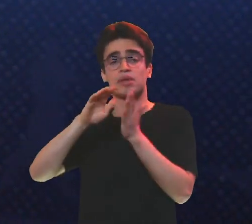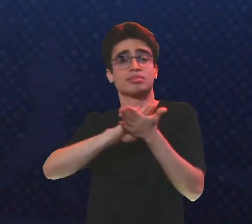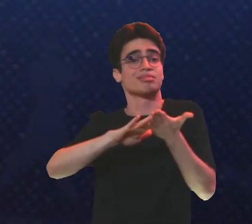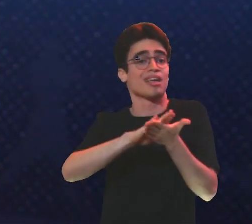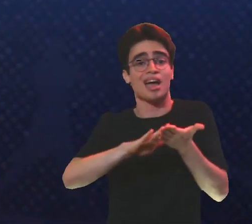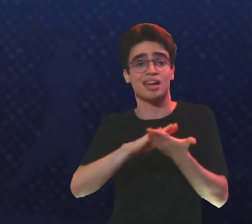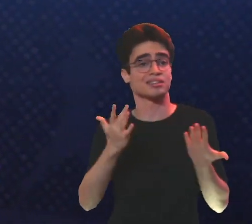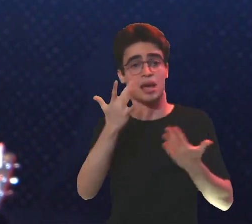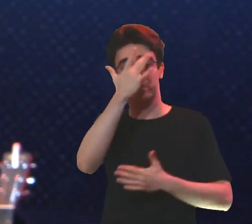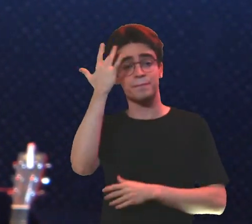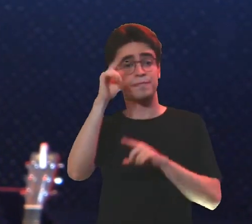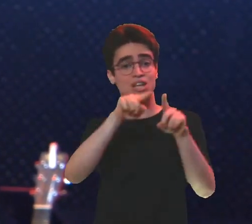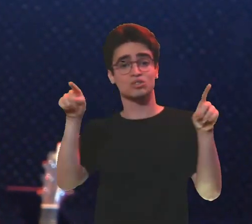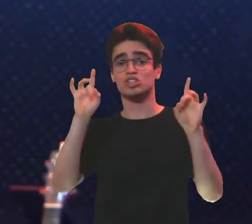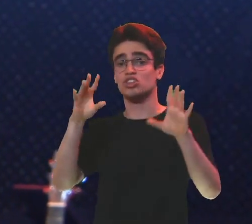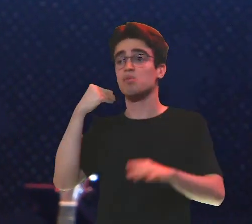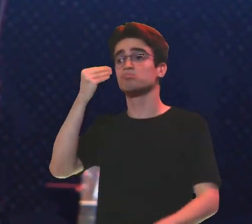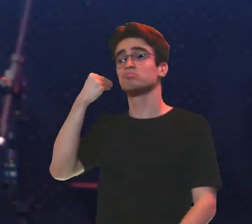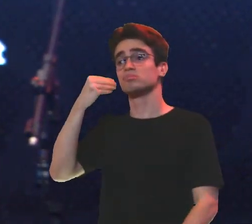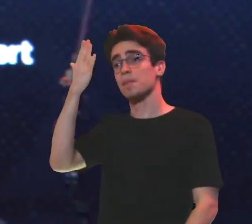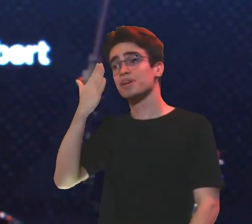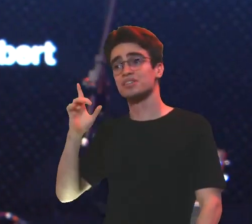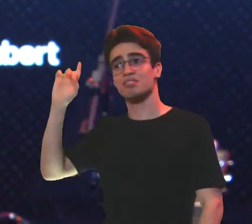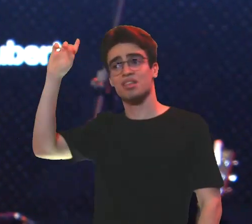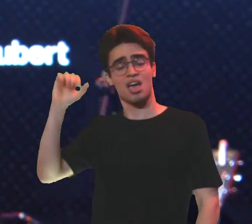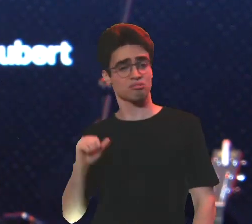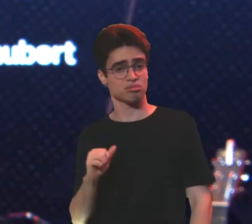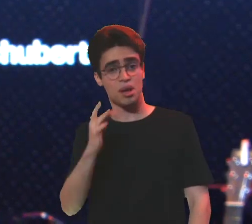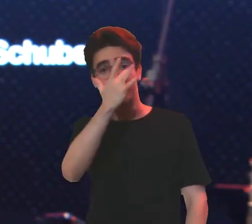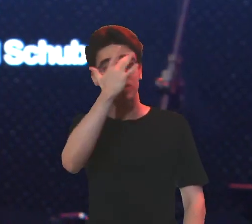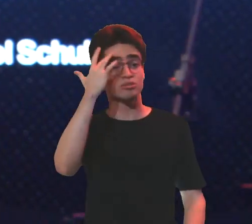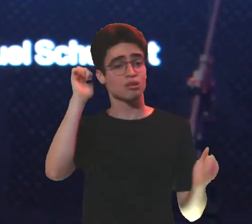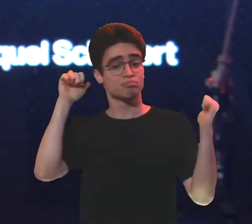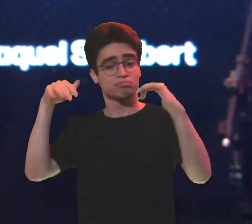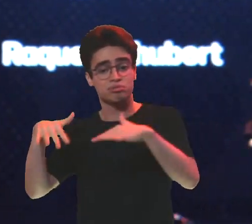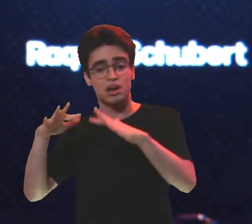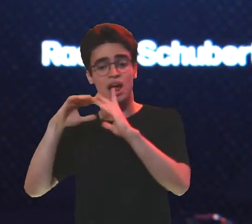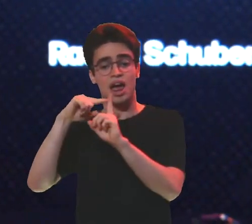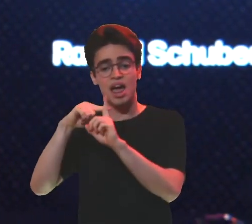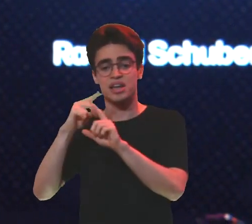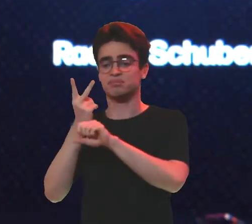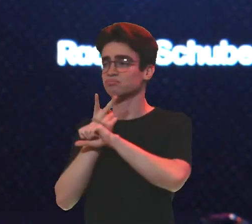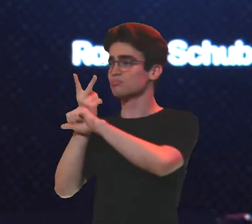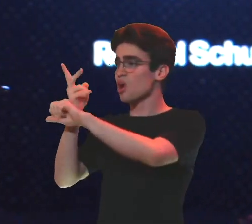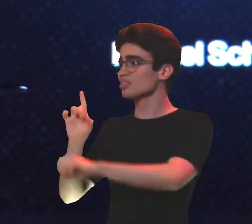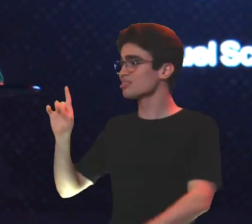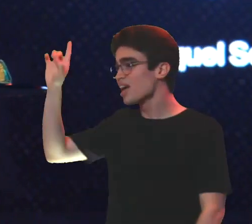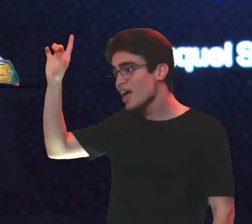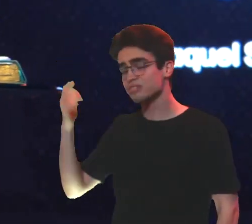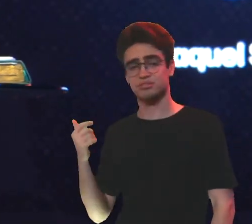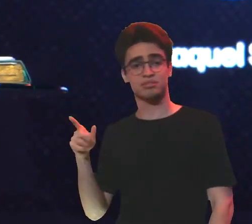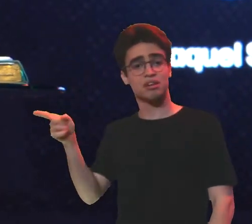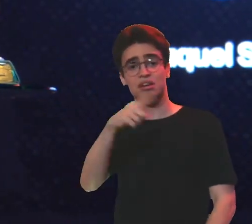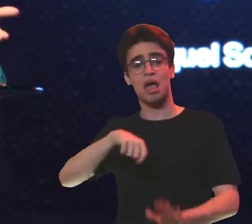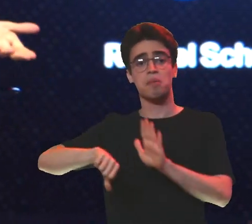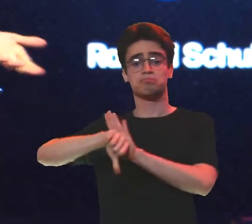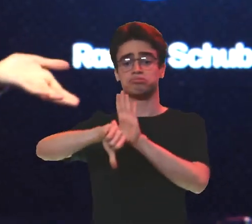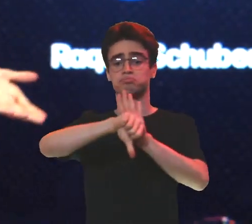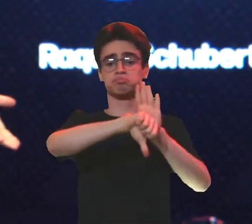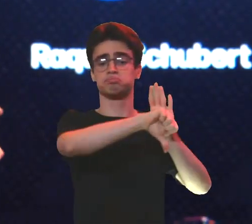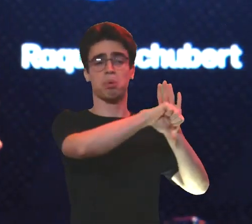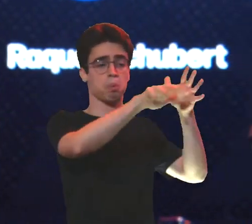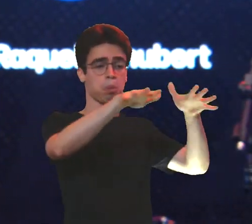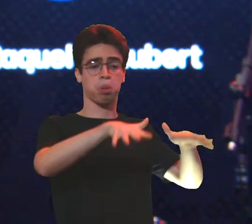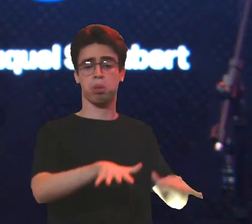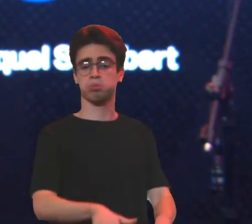de Deus. As pessoas se ajuntavam tanto numa igreja para buscar o Senhor que a taxa de criminalidade simplesmente